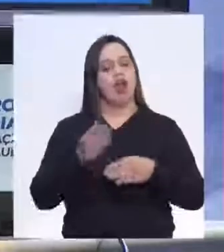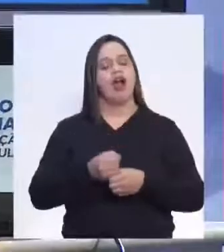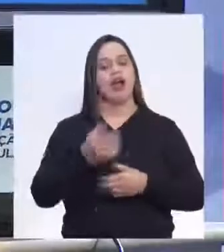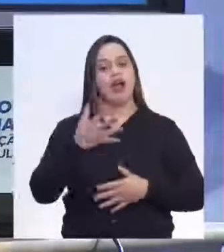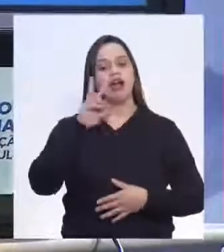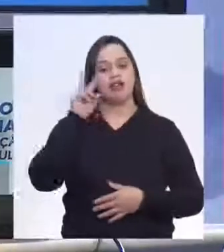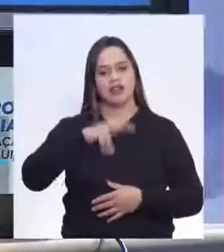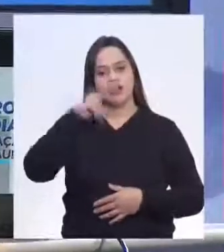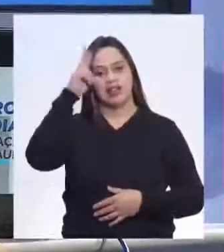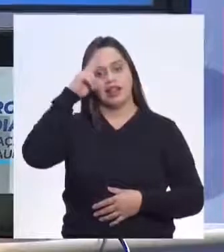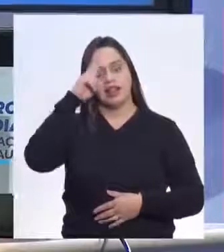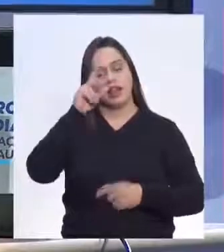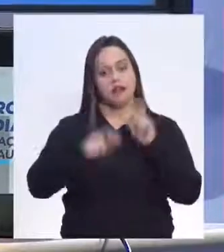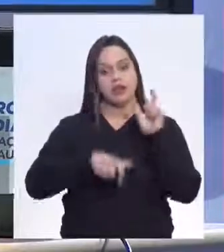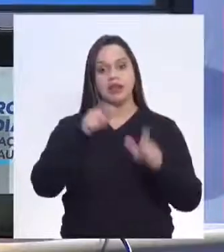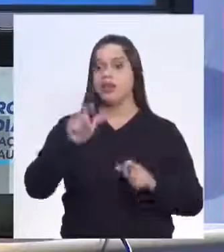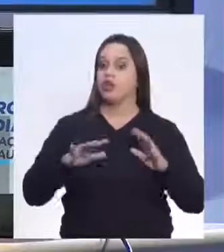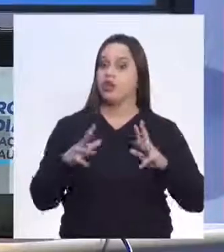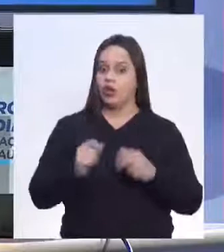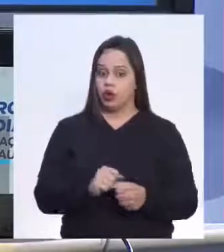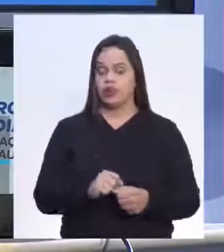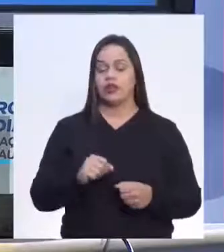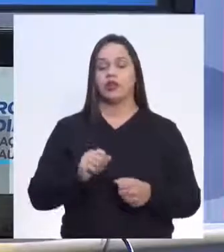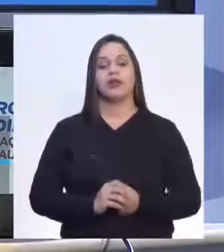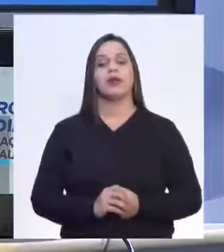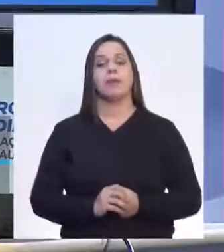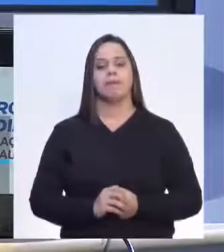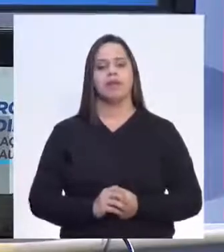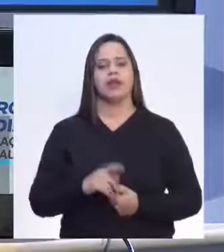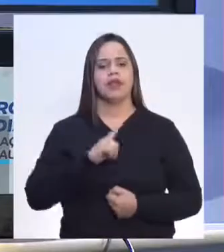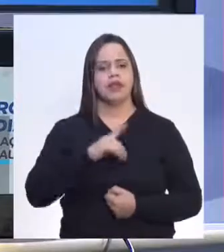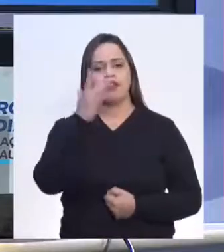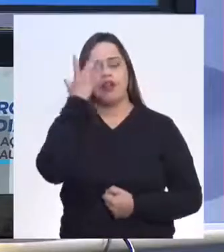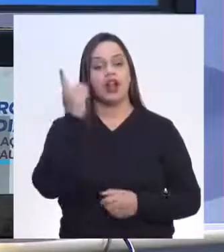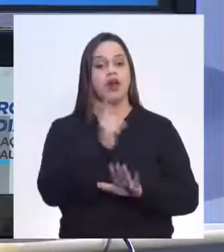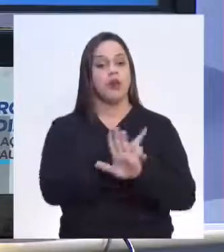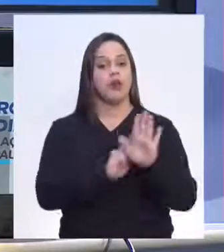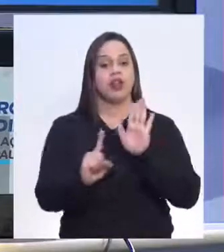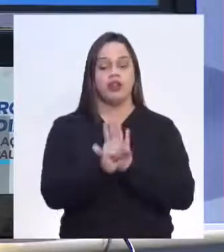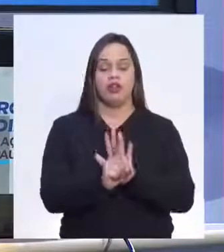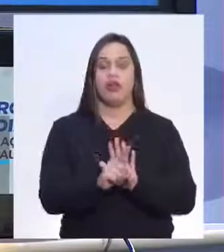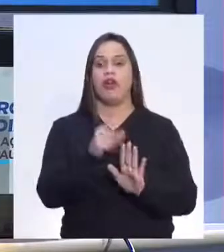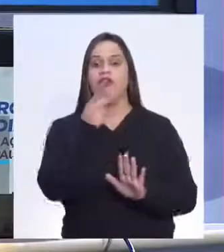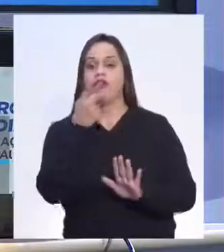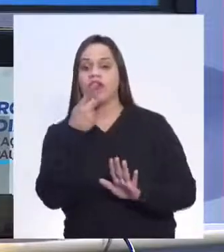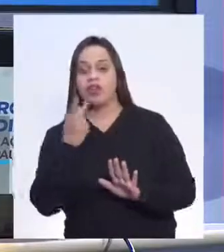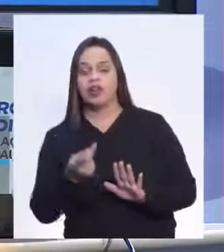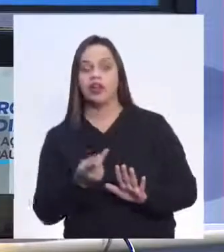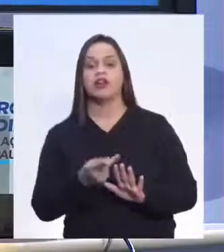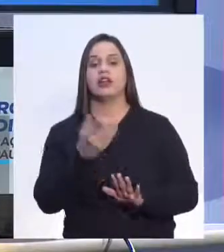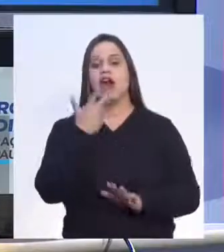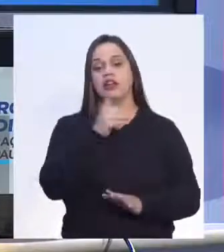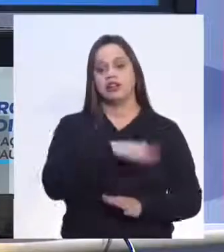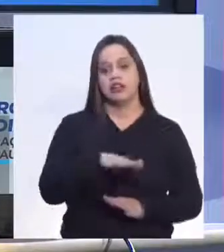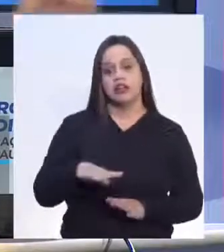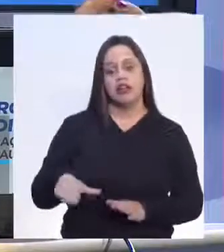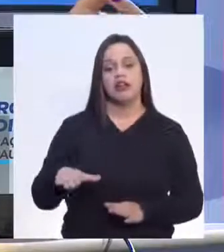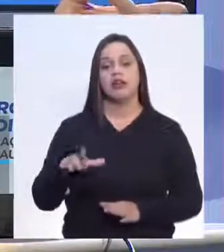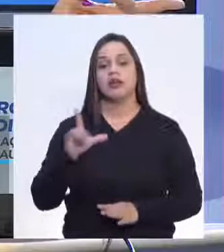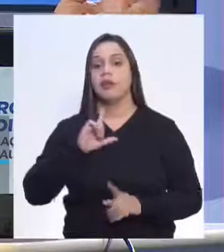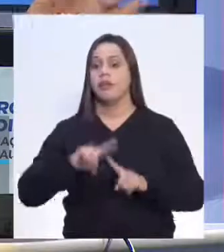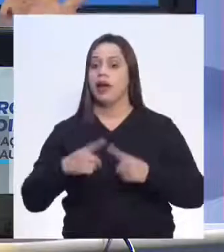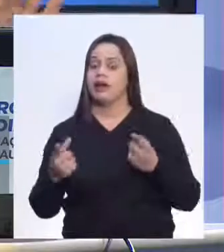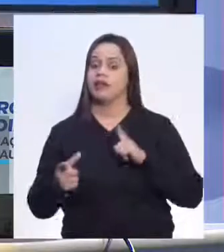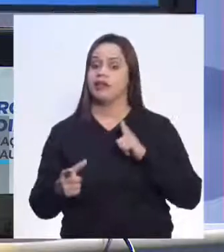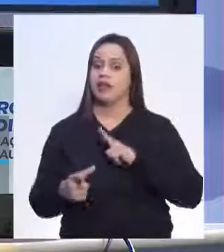Vocês lembram das personagens todas? Olha, tem gente falando os protagonistas, tem gente falando as crianças, mas tem gente